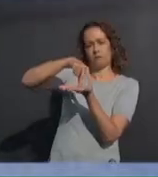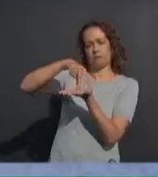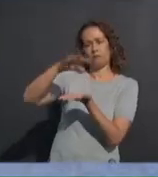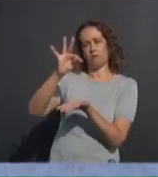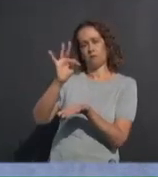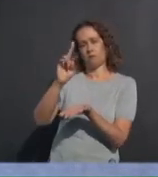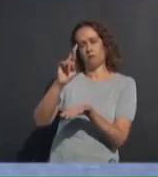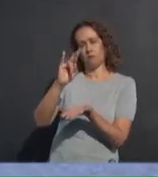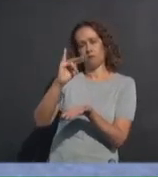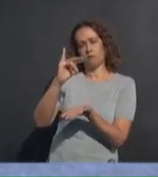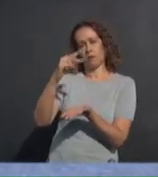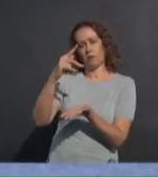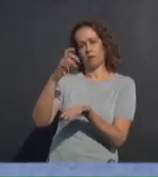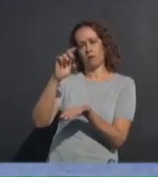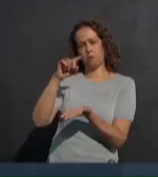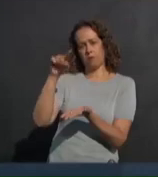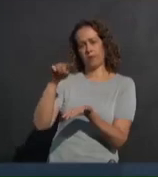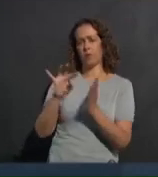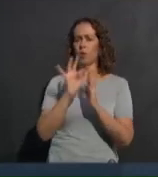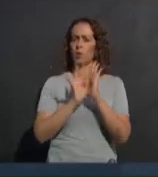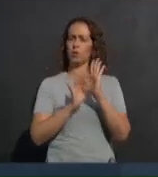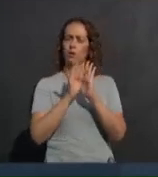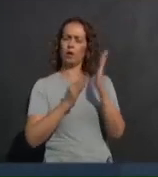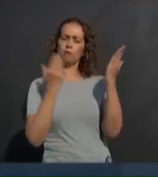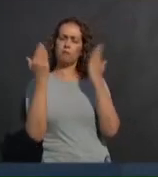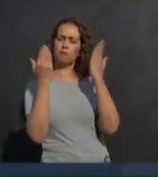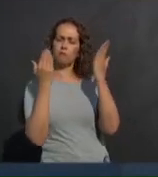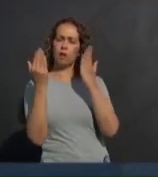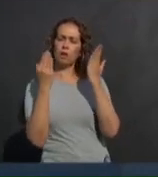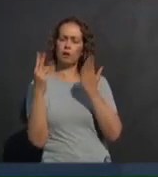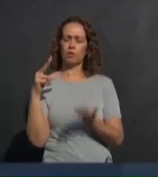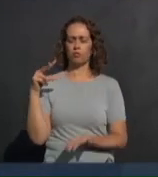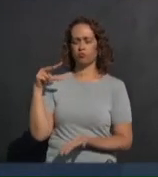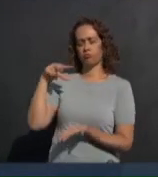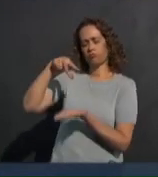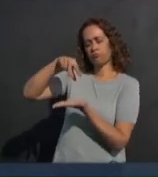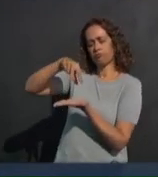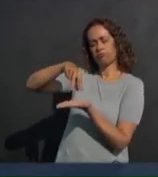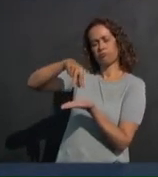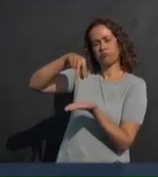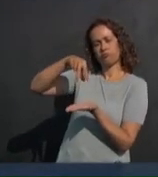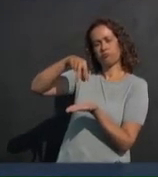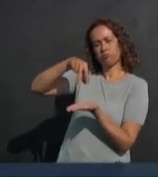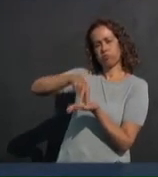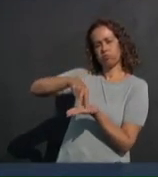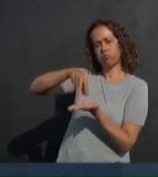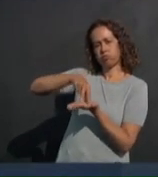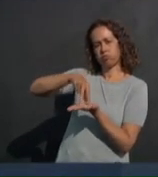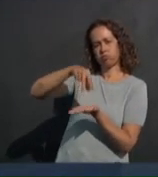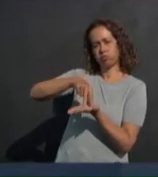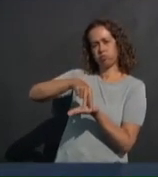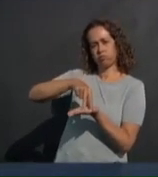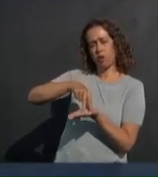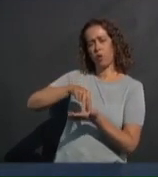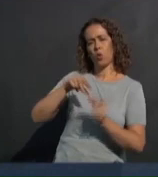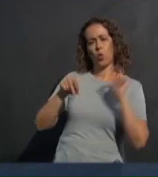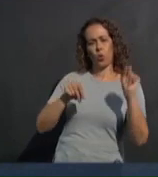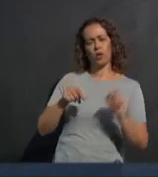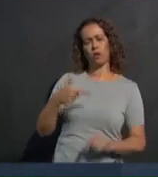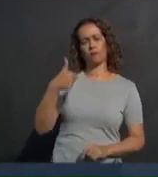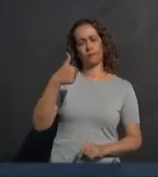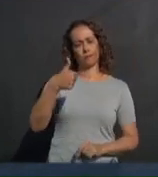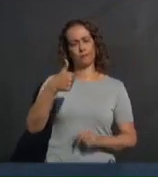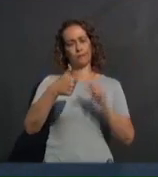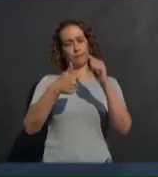Esse texto apresenta um tripé para a gente se reequilibrar. Primeira coisa que está apresentando aqui: amor